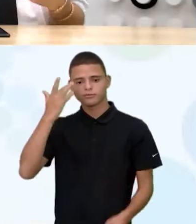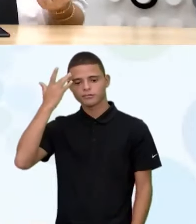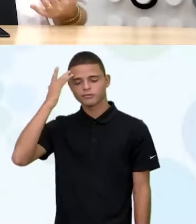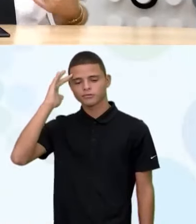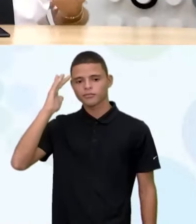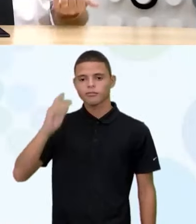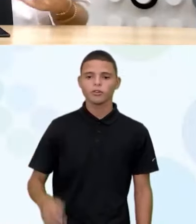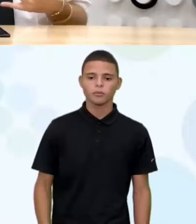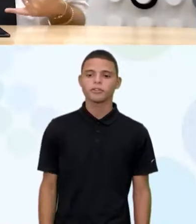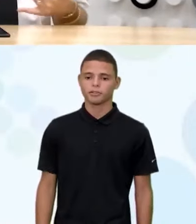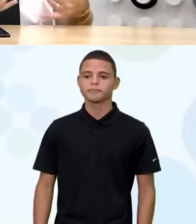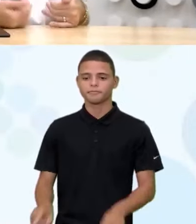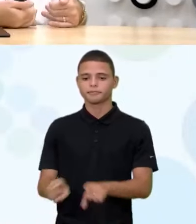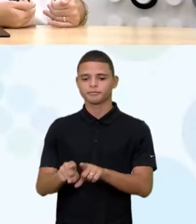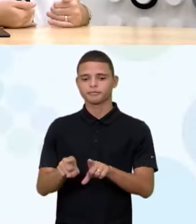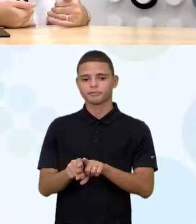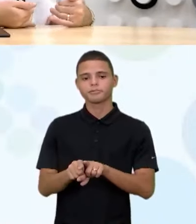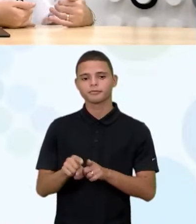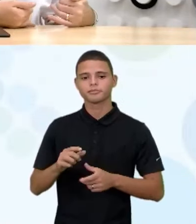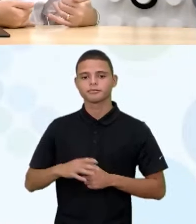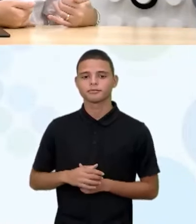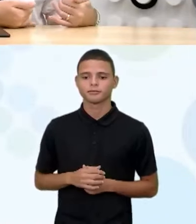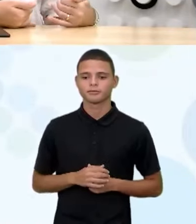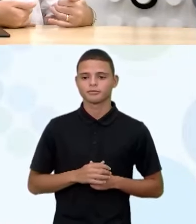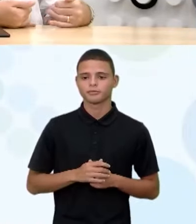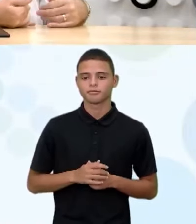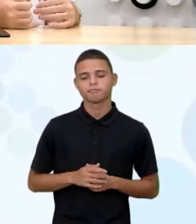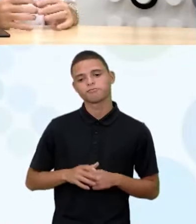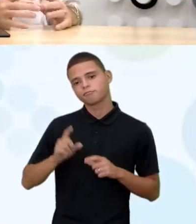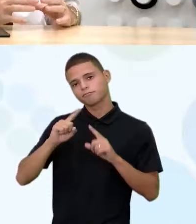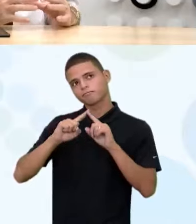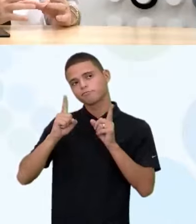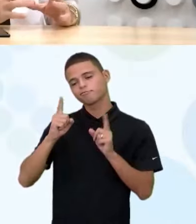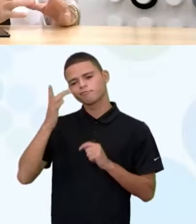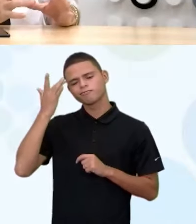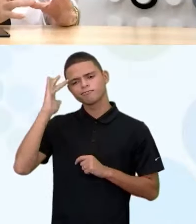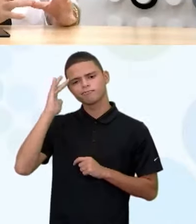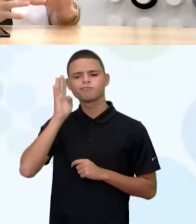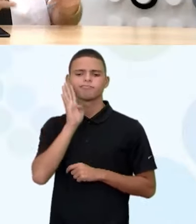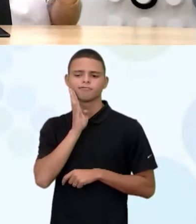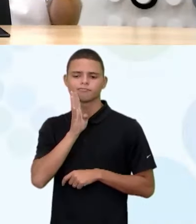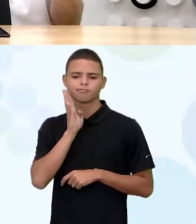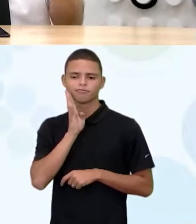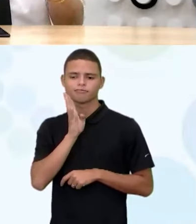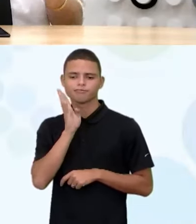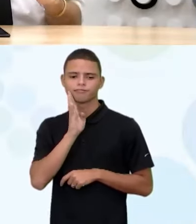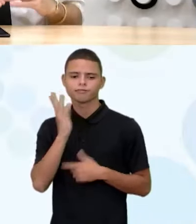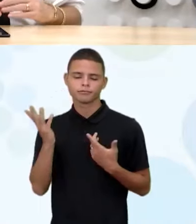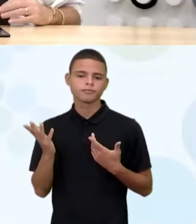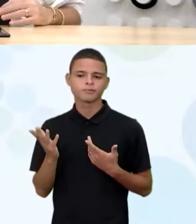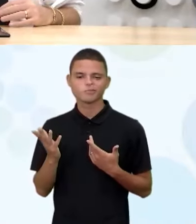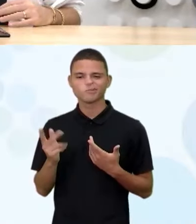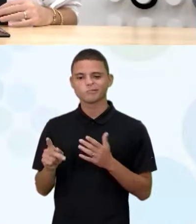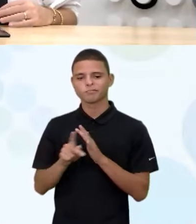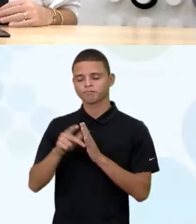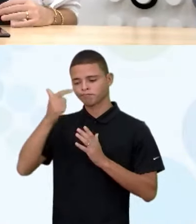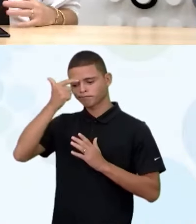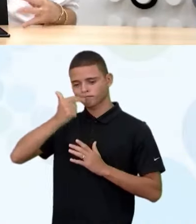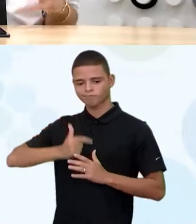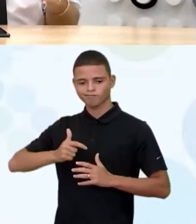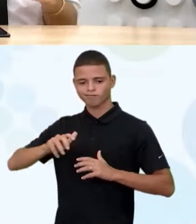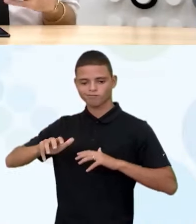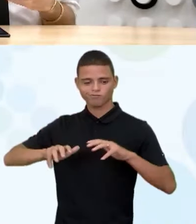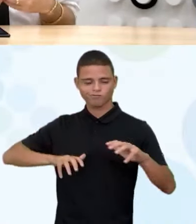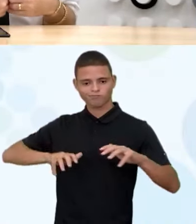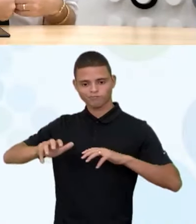disse, uma questão mais cultural, psicológica, mas eu acho legal que o rock ele traz essa introspectiva de movimento, né?